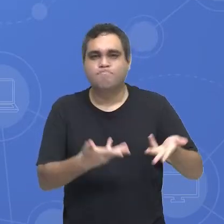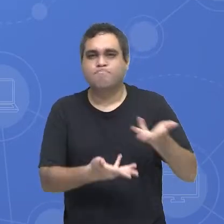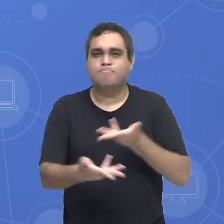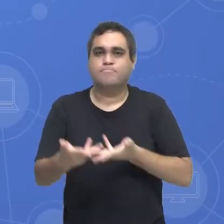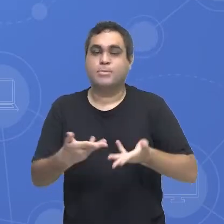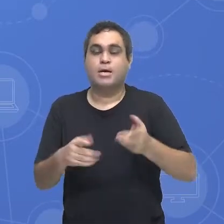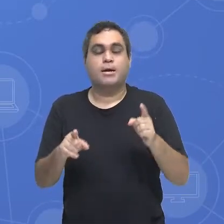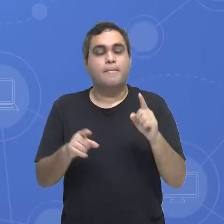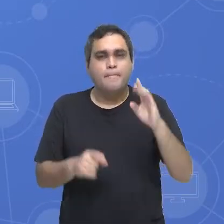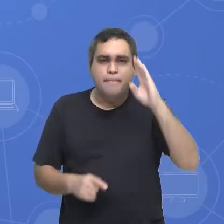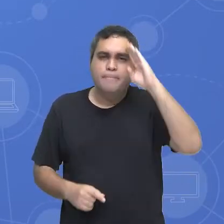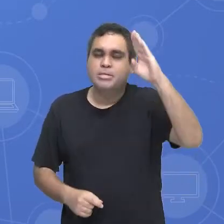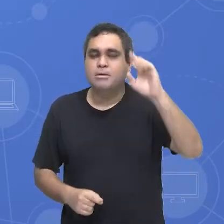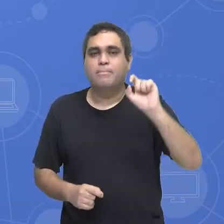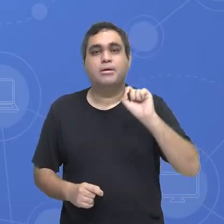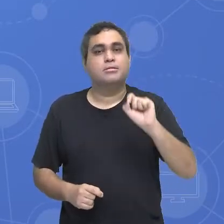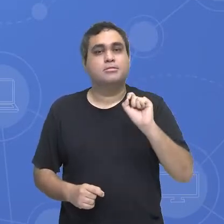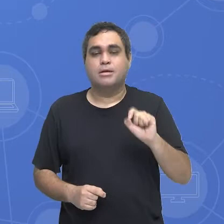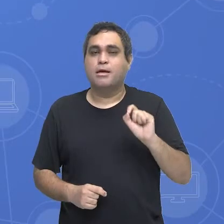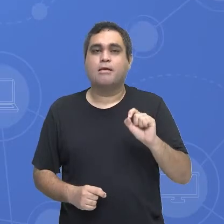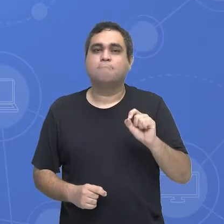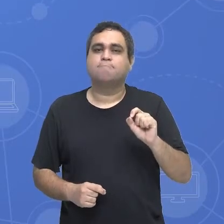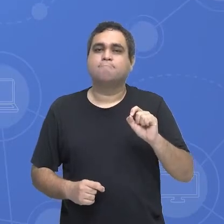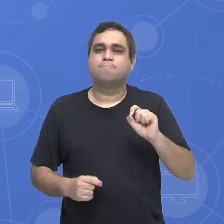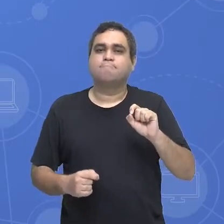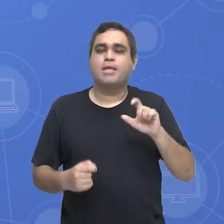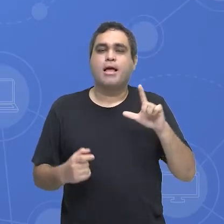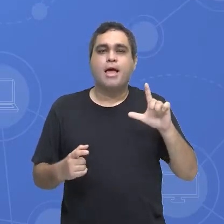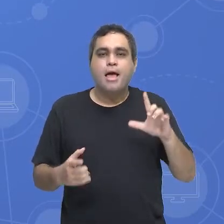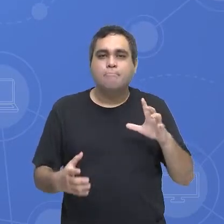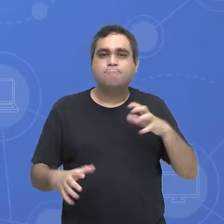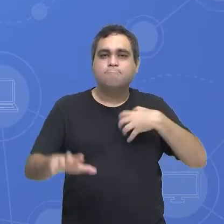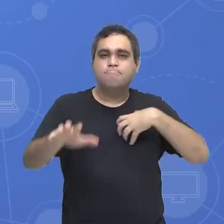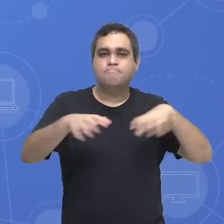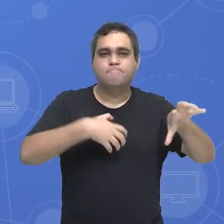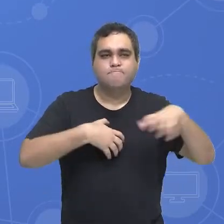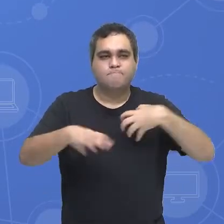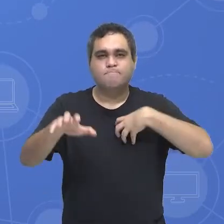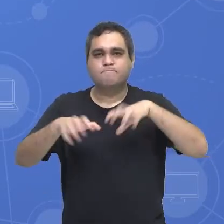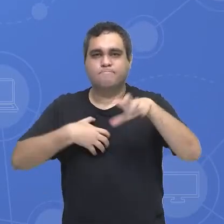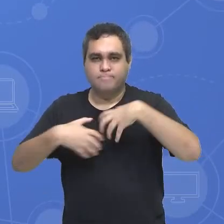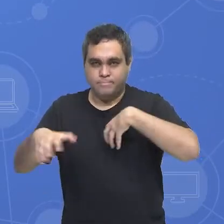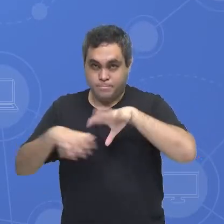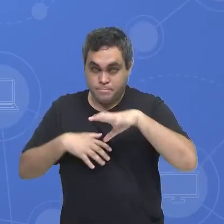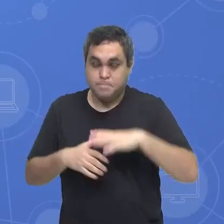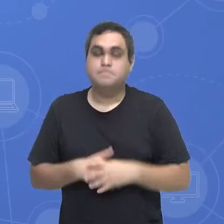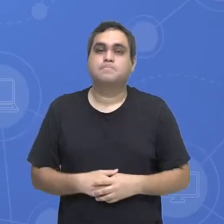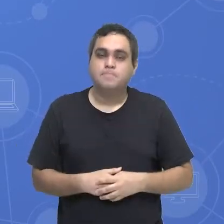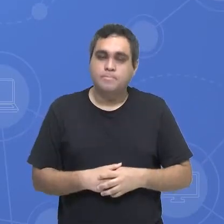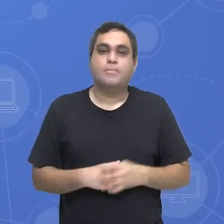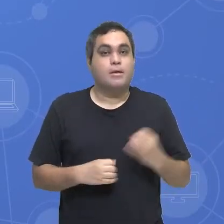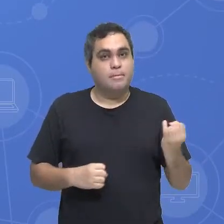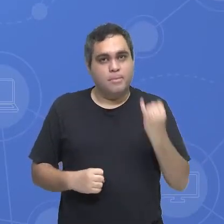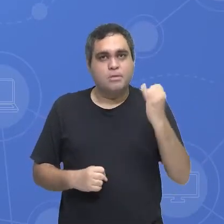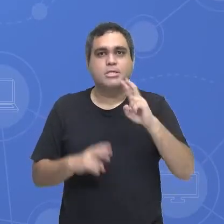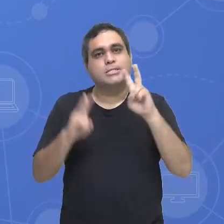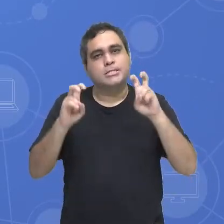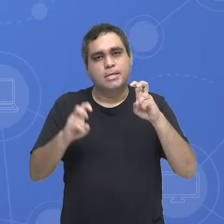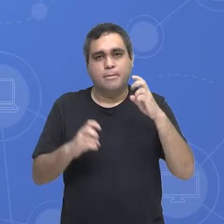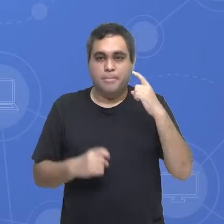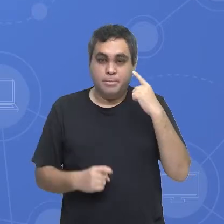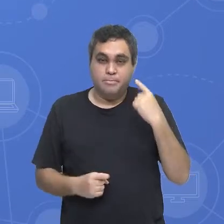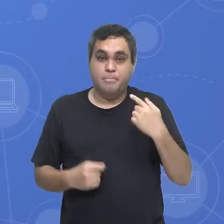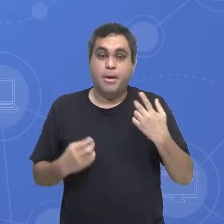e principalmente muito importante para criarmos empatia com o outro. É muito importante, né? Essa questão